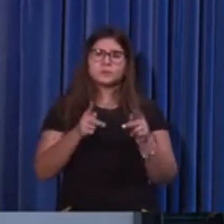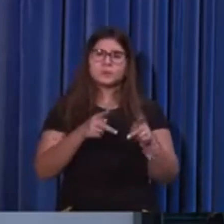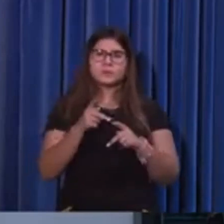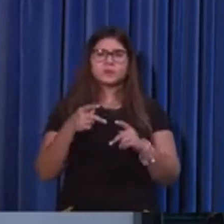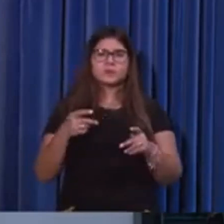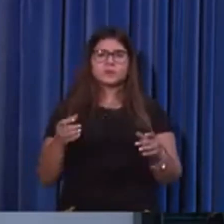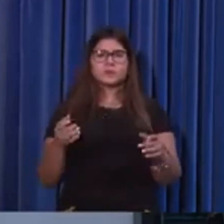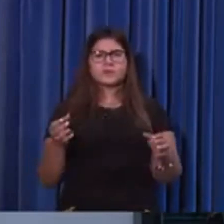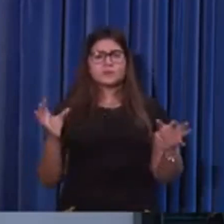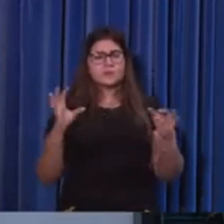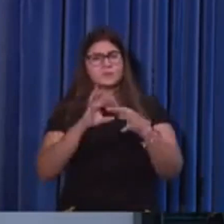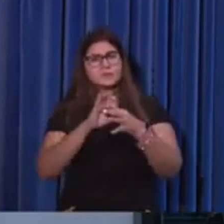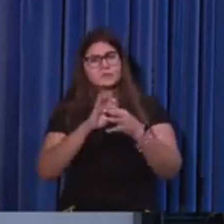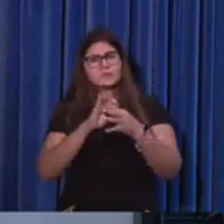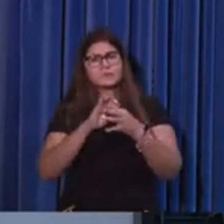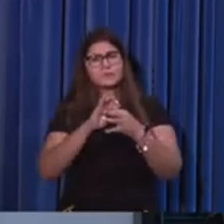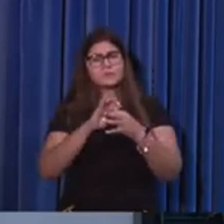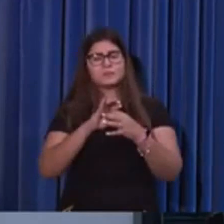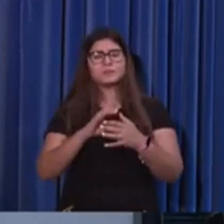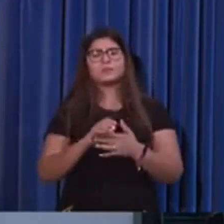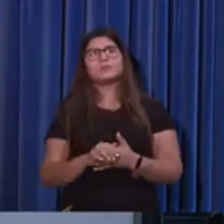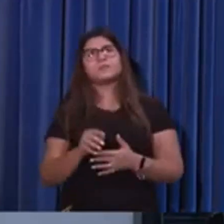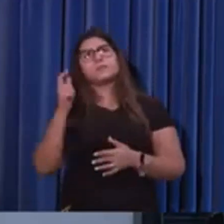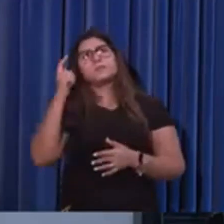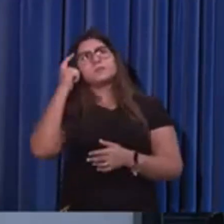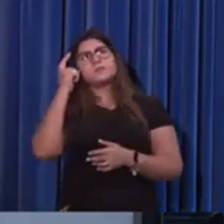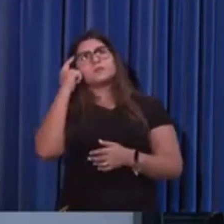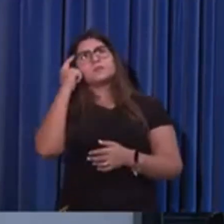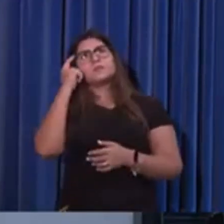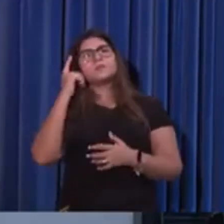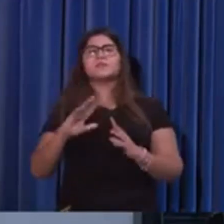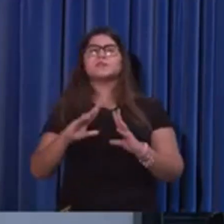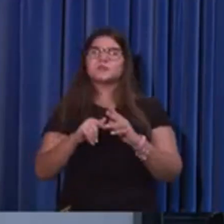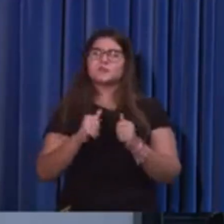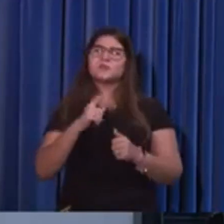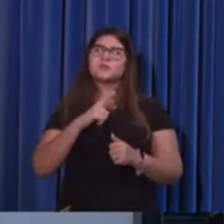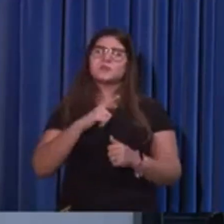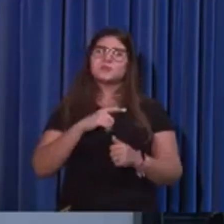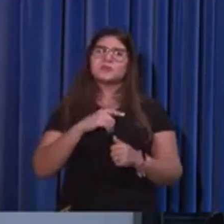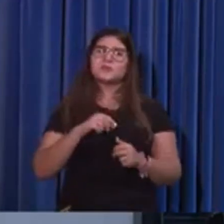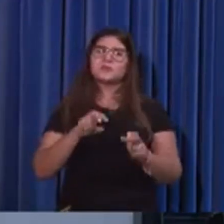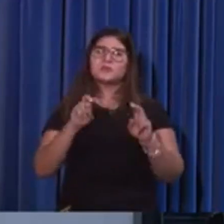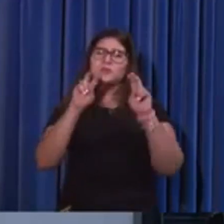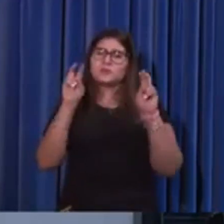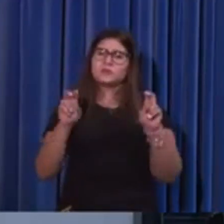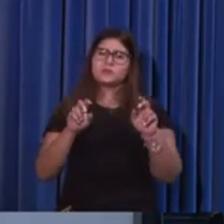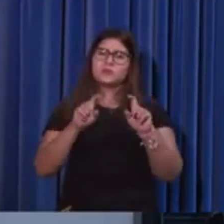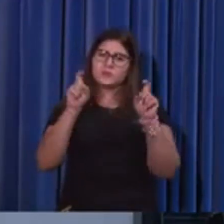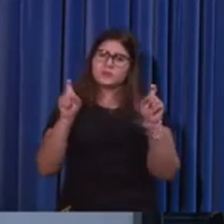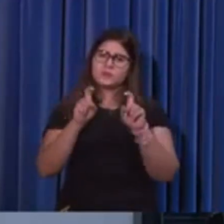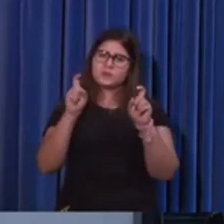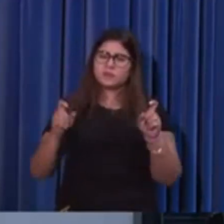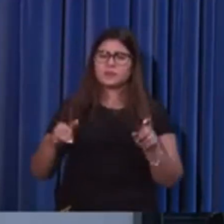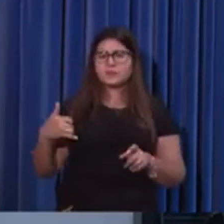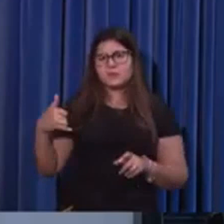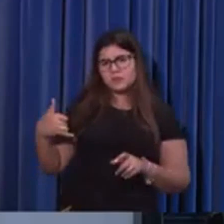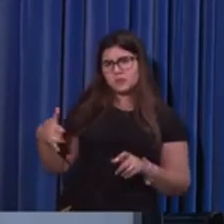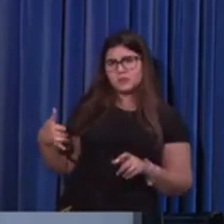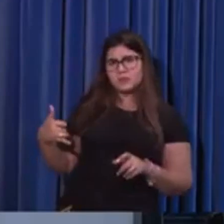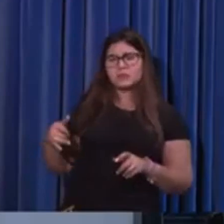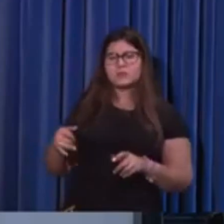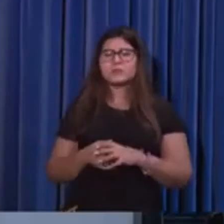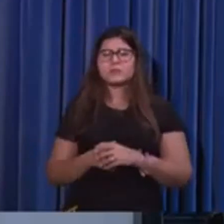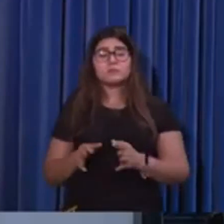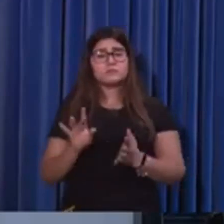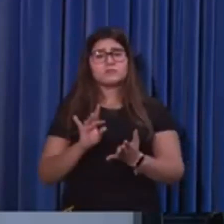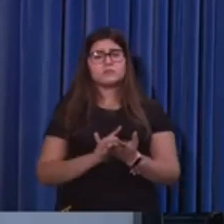um está na sua casa, cada um tem o seu smartphone, tem um computador, pode participar. E de fato, eu sei